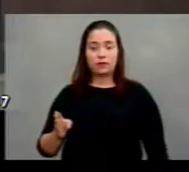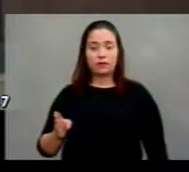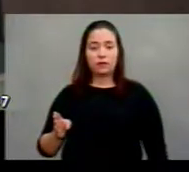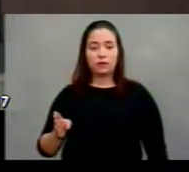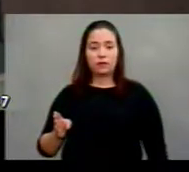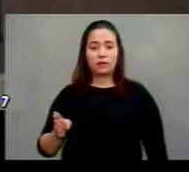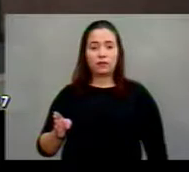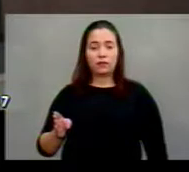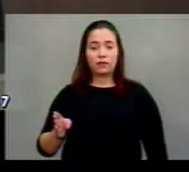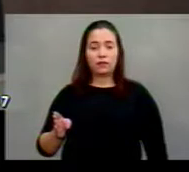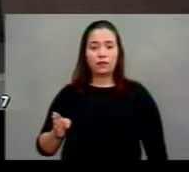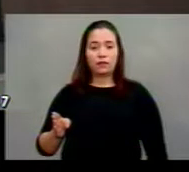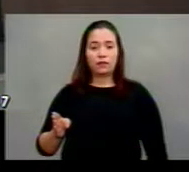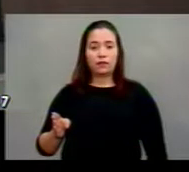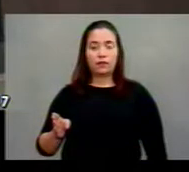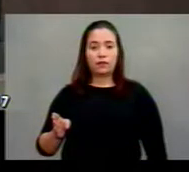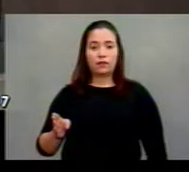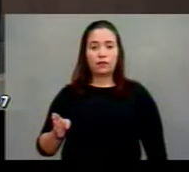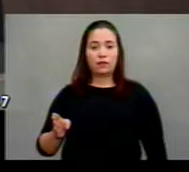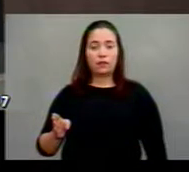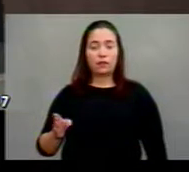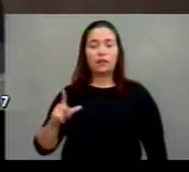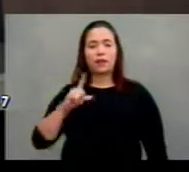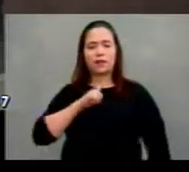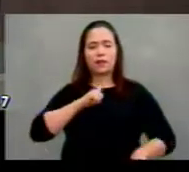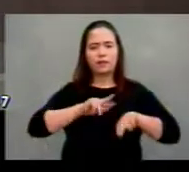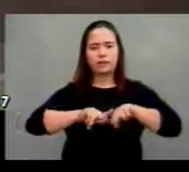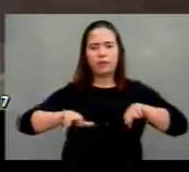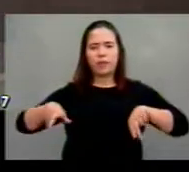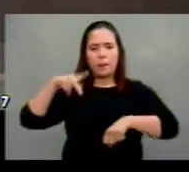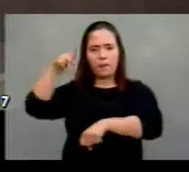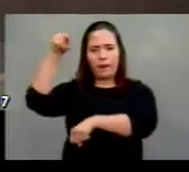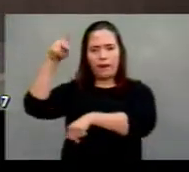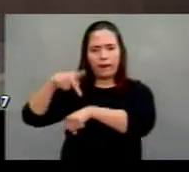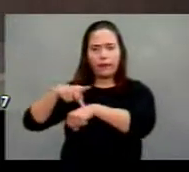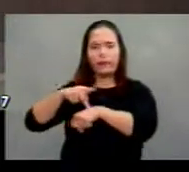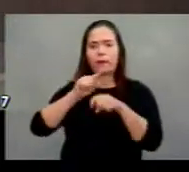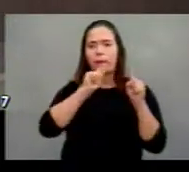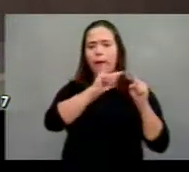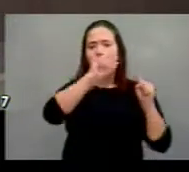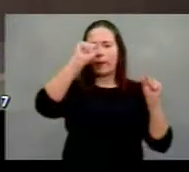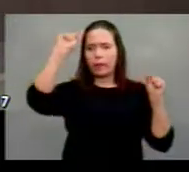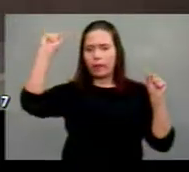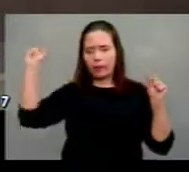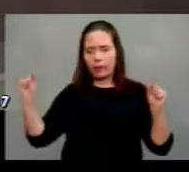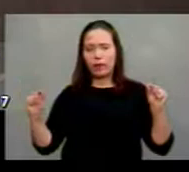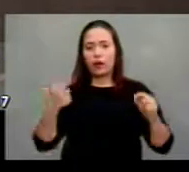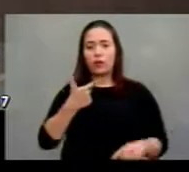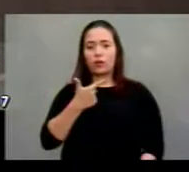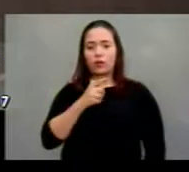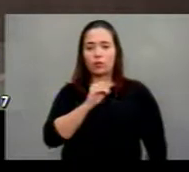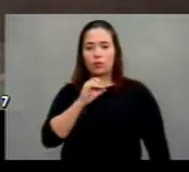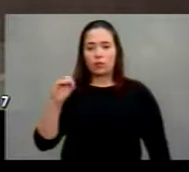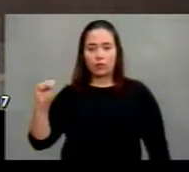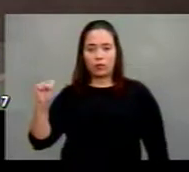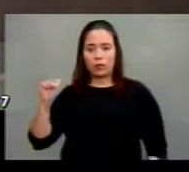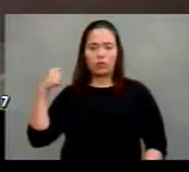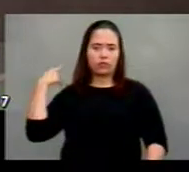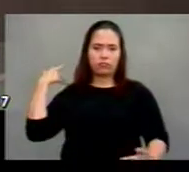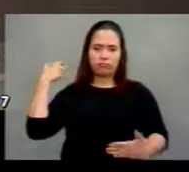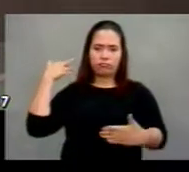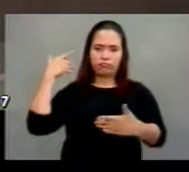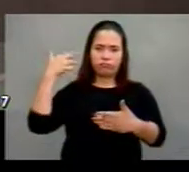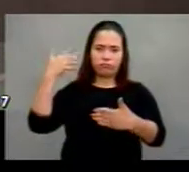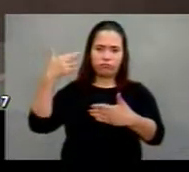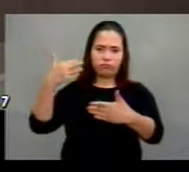tem acontecido, repito, não é só no Brasil, em vários países, no bojo da crise econômica, desde 2008,